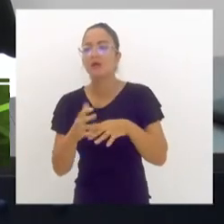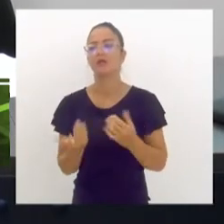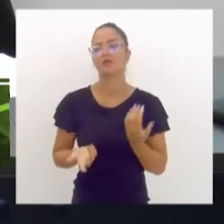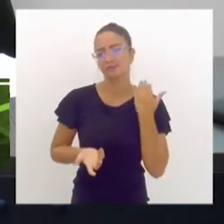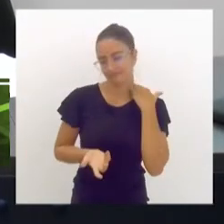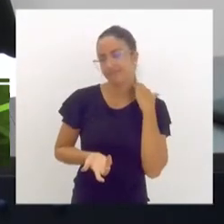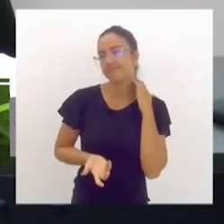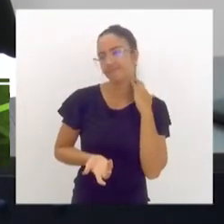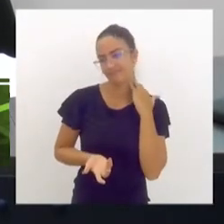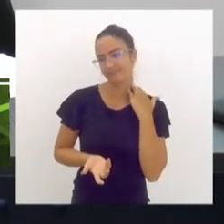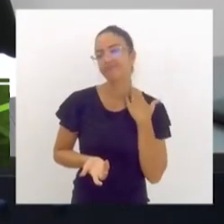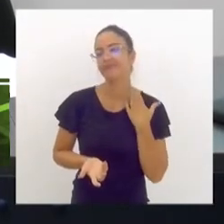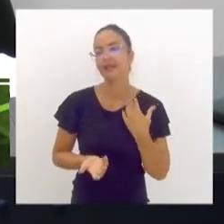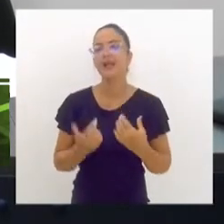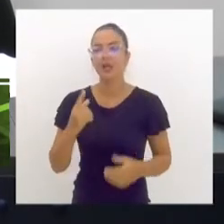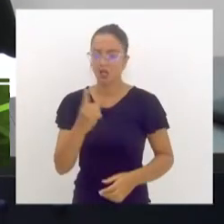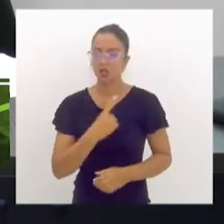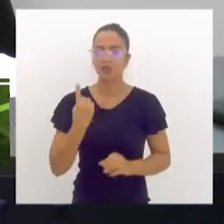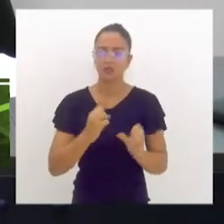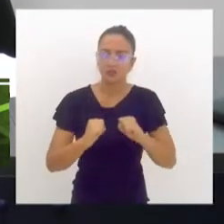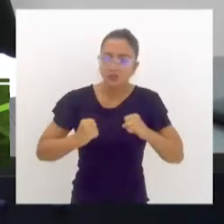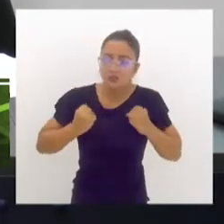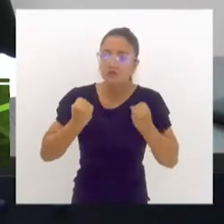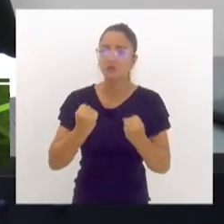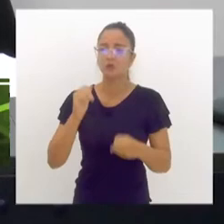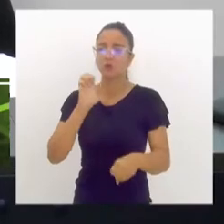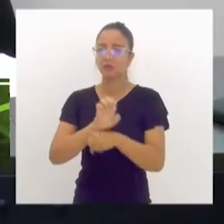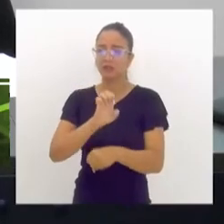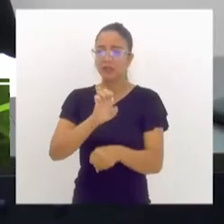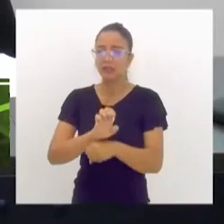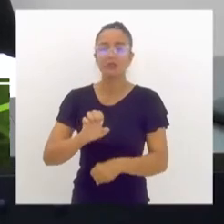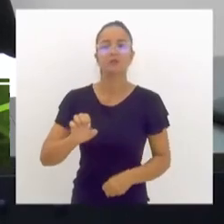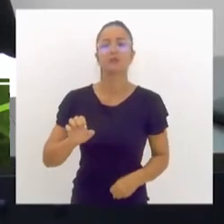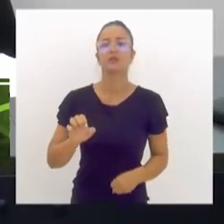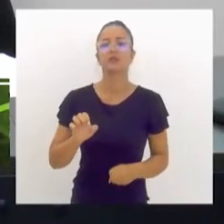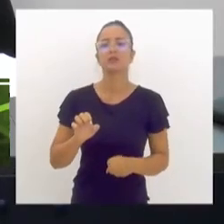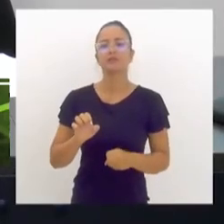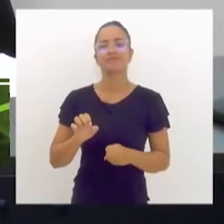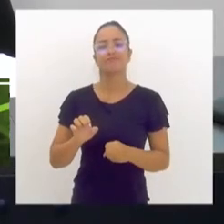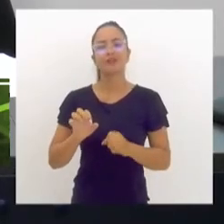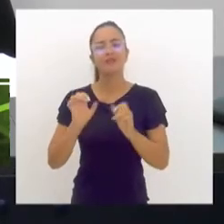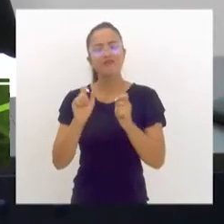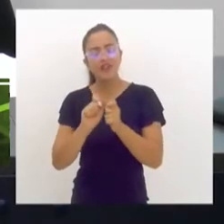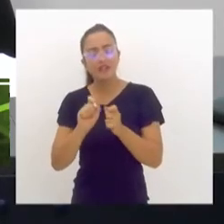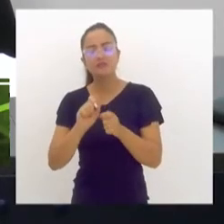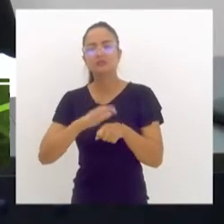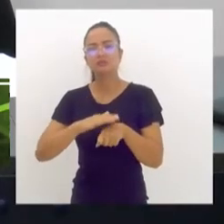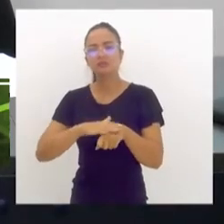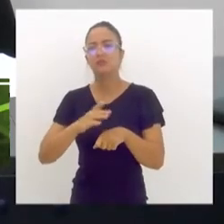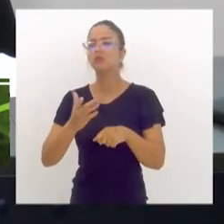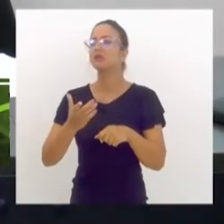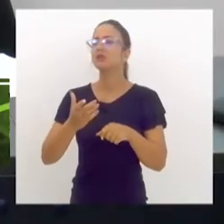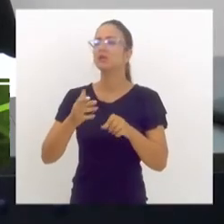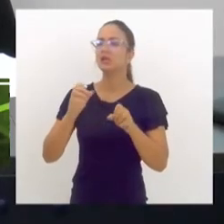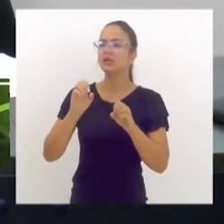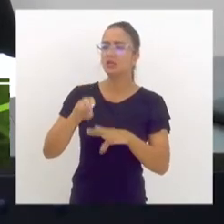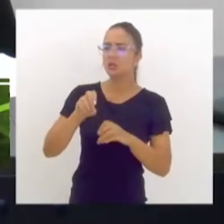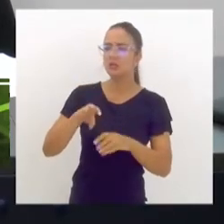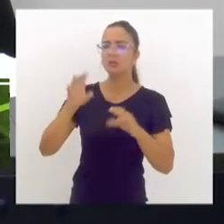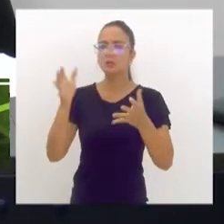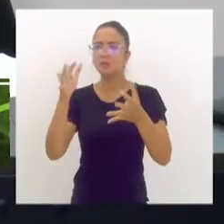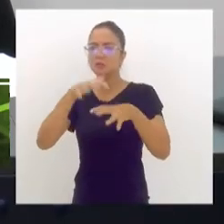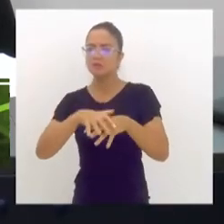nosso esforço para que o Estado consiga estruturar uma educação inclusiva de verdade para as pessoas com